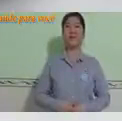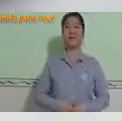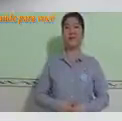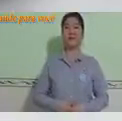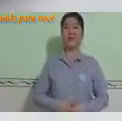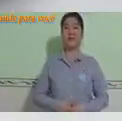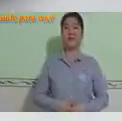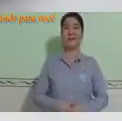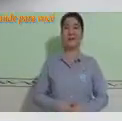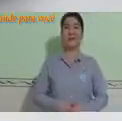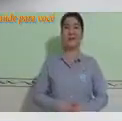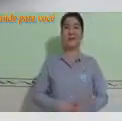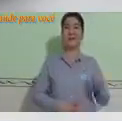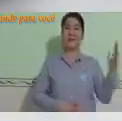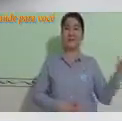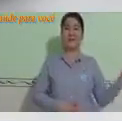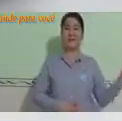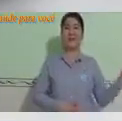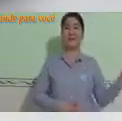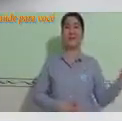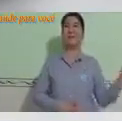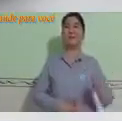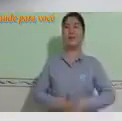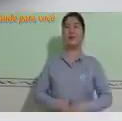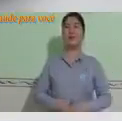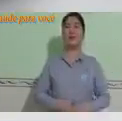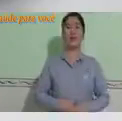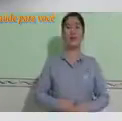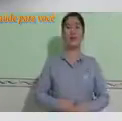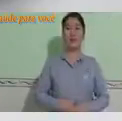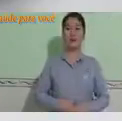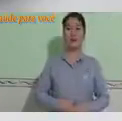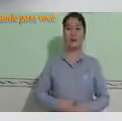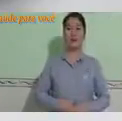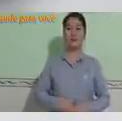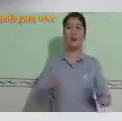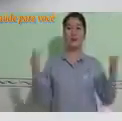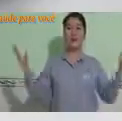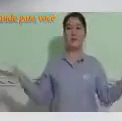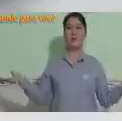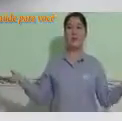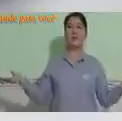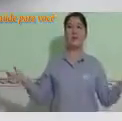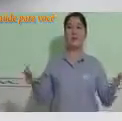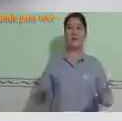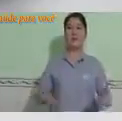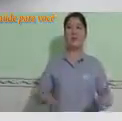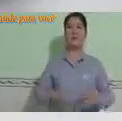PRINCIPAISSINTOMASDASCARLATINA. Alguns dos sintomas principais da escarlatina incluem dois pontos: dor e infecção na garganta, ponto e